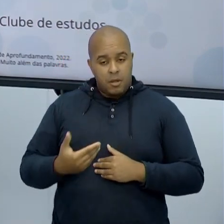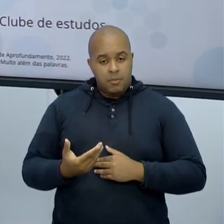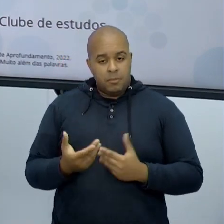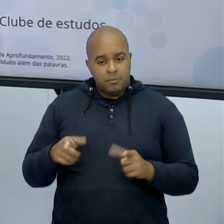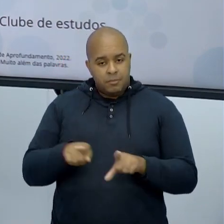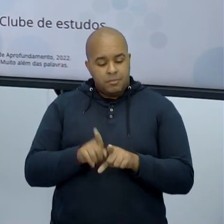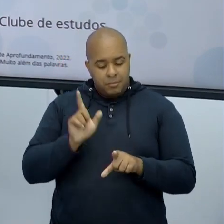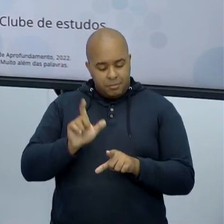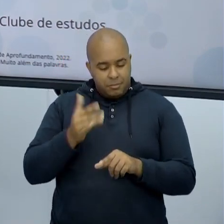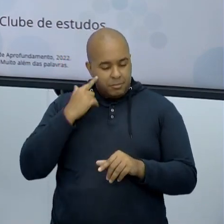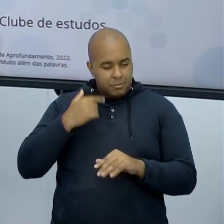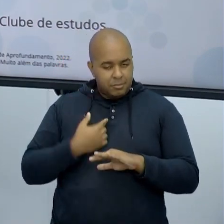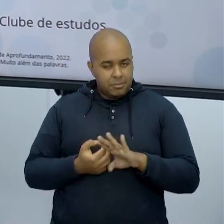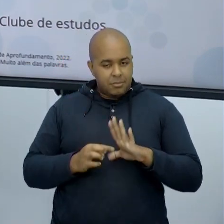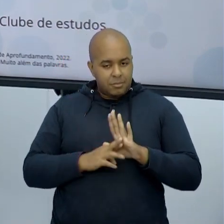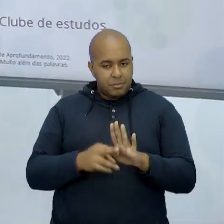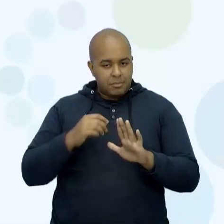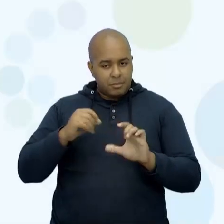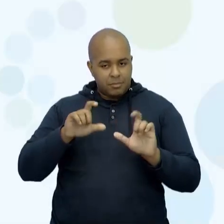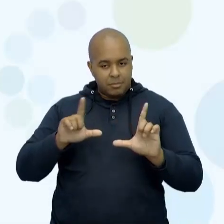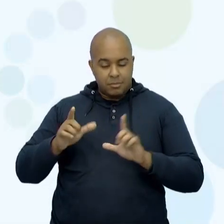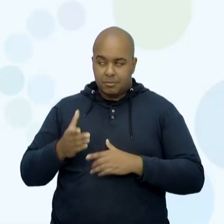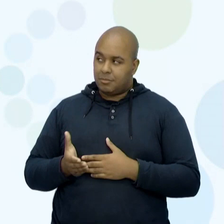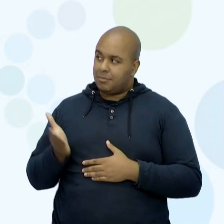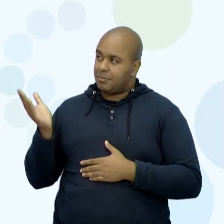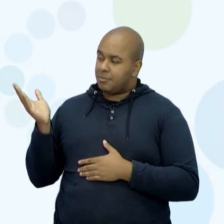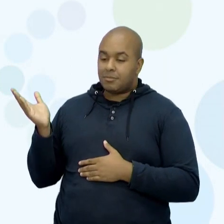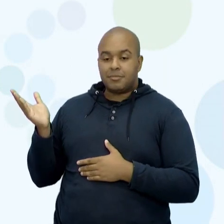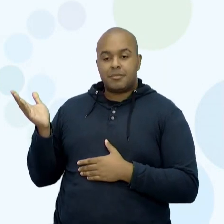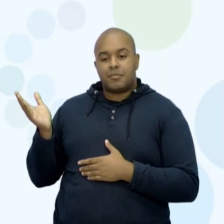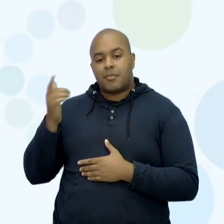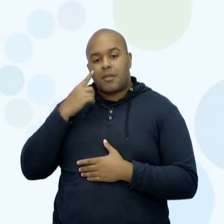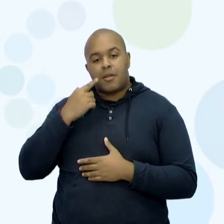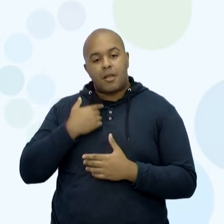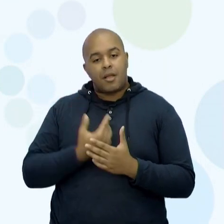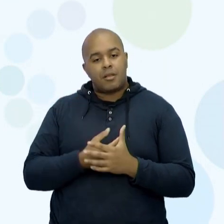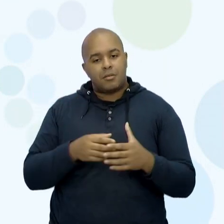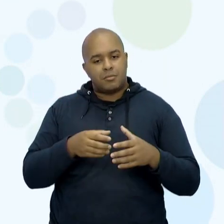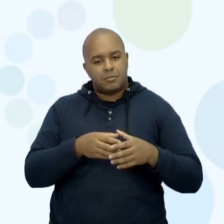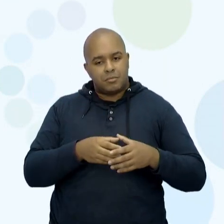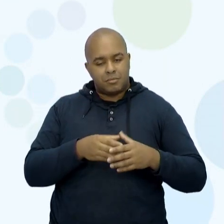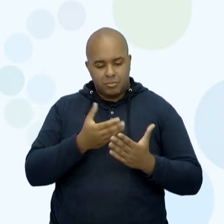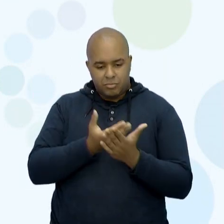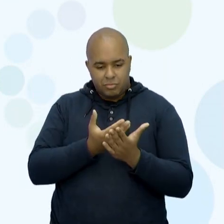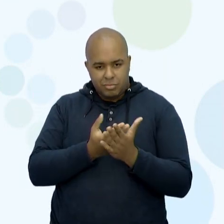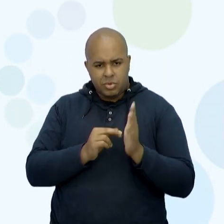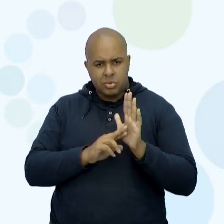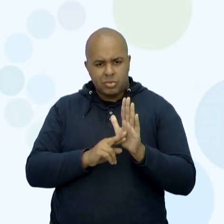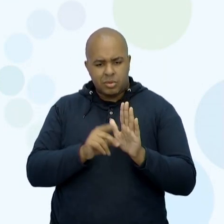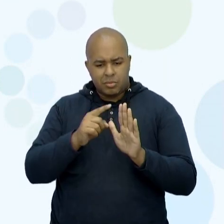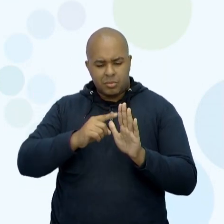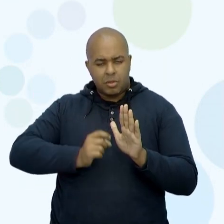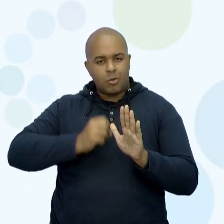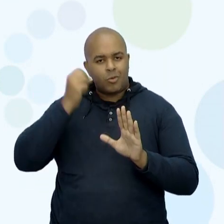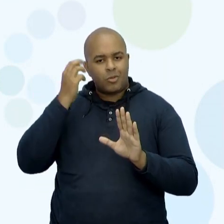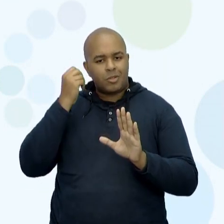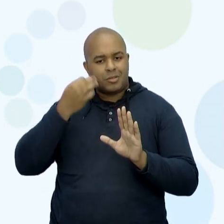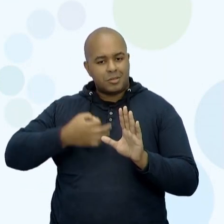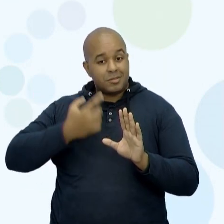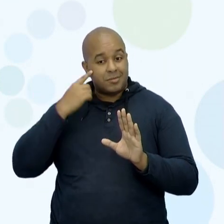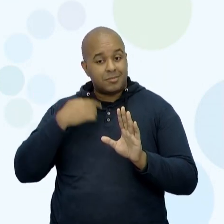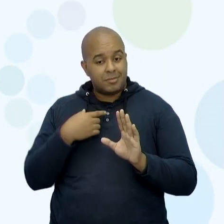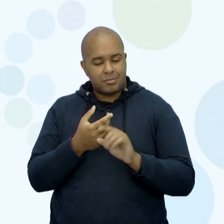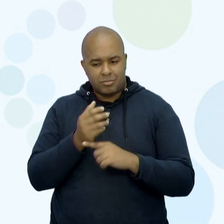é isto. As referências estão na tela agora. Nós somos o Clube de Estudo das Representações